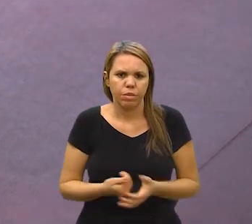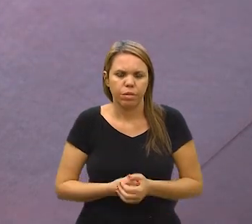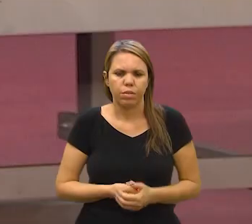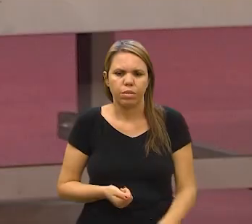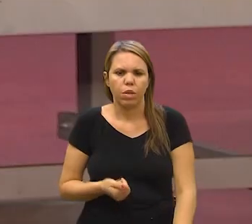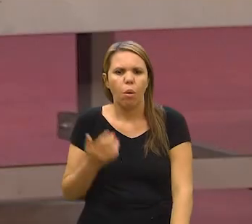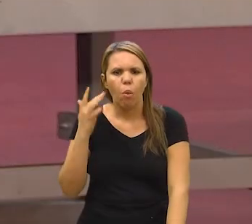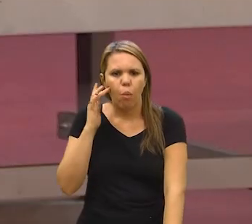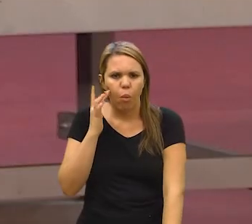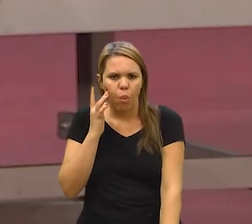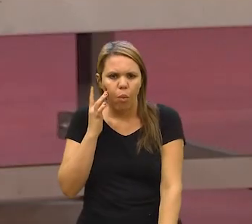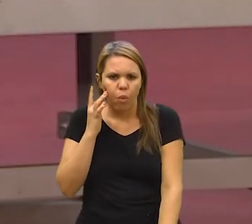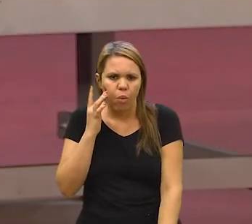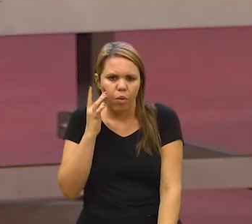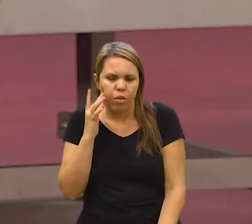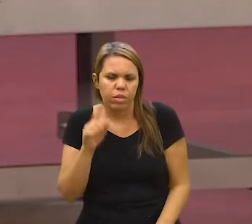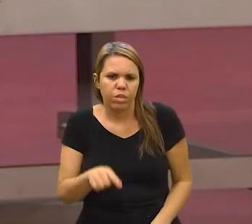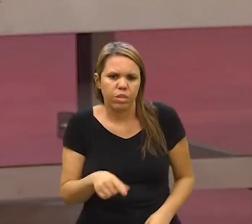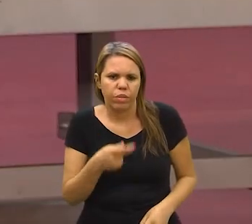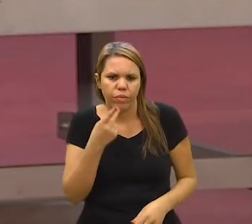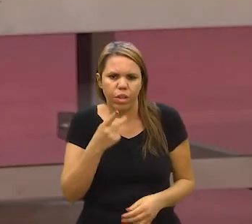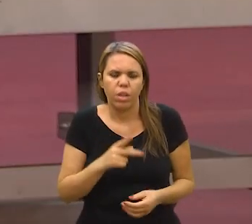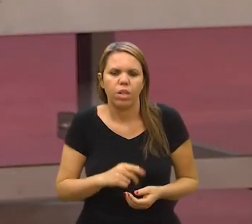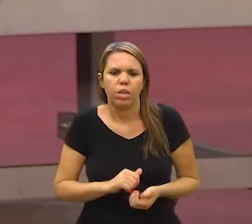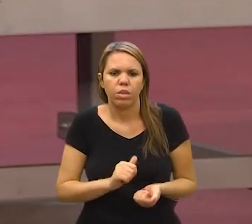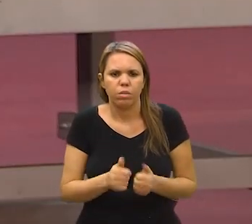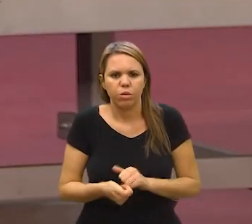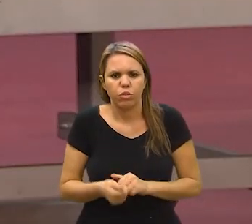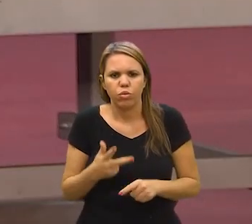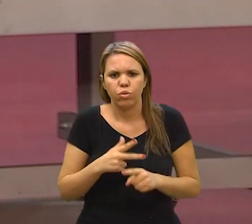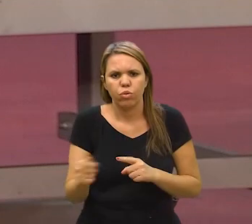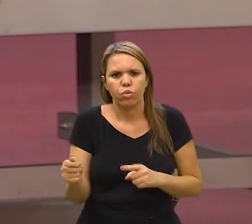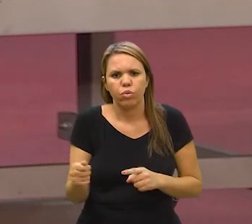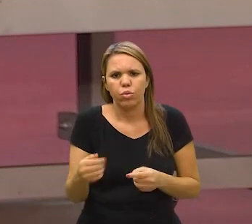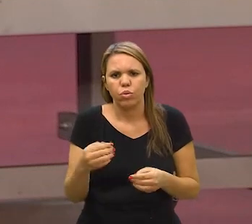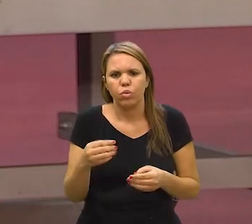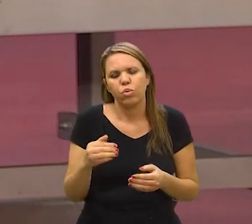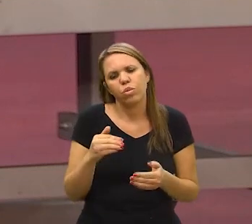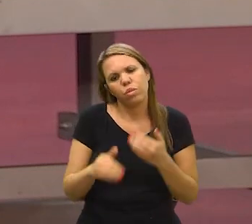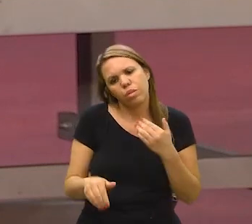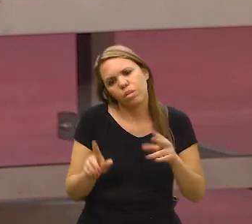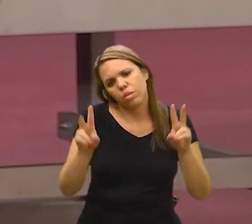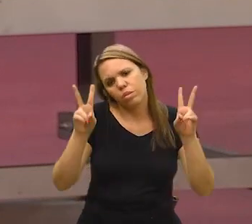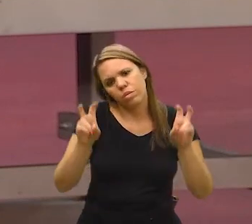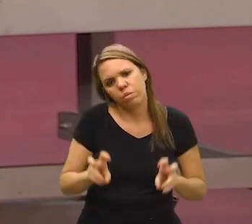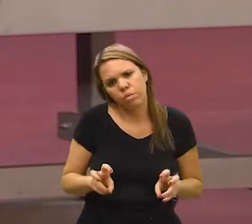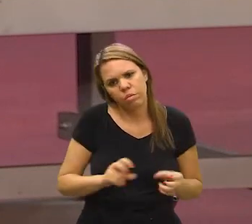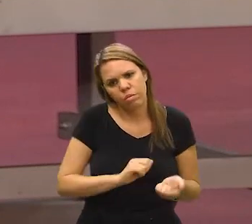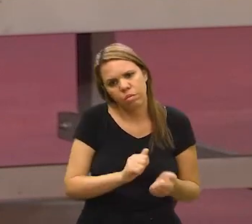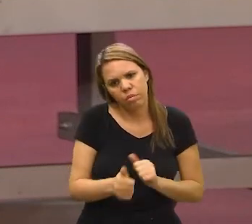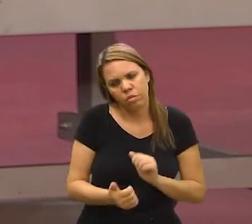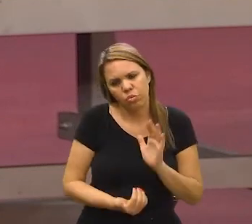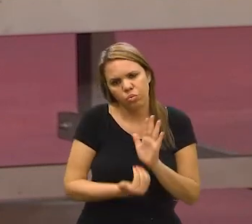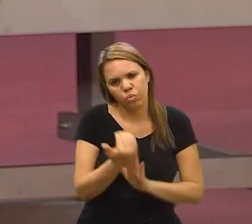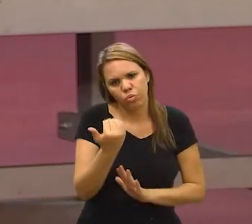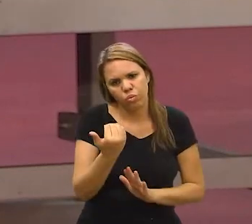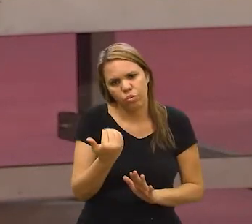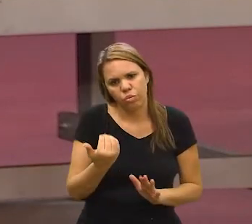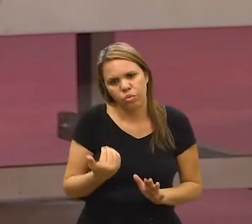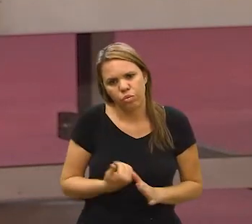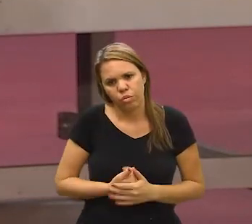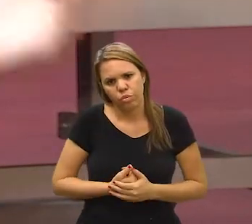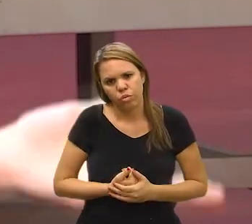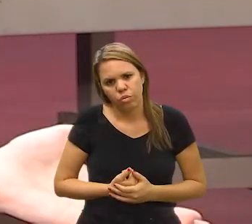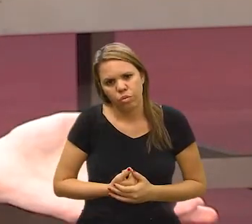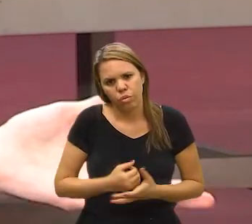foi muito, eu acho que assim, muito se fala do esporte paralímpico em superação, né? Eu nem concordo tanto com esse termo, porque eu acho que o atleta de alto rendimento, ele é atleta de